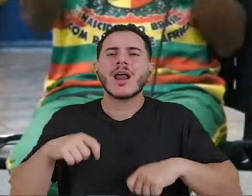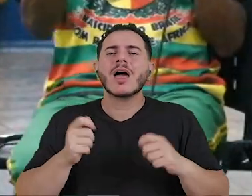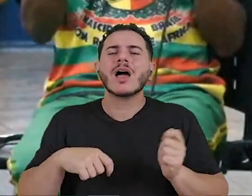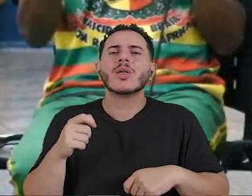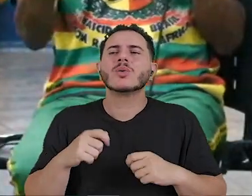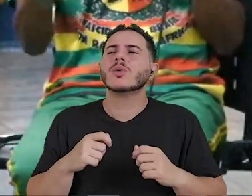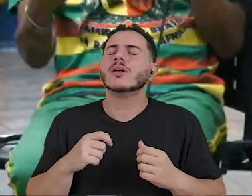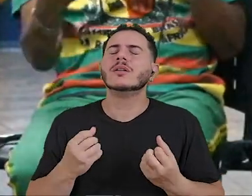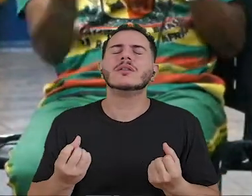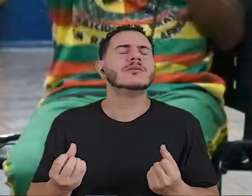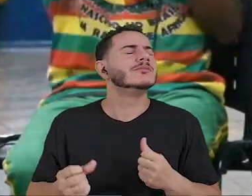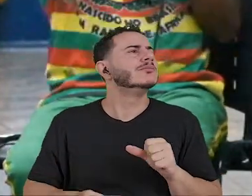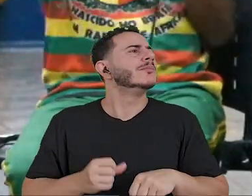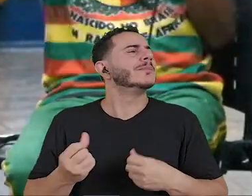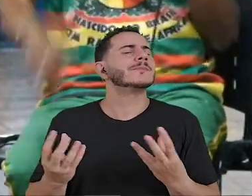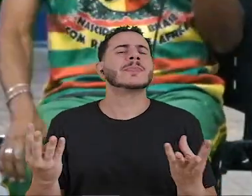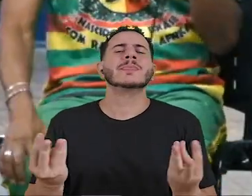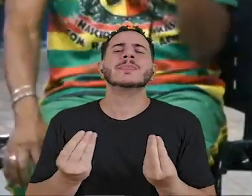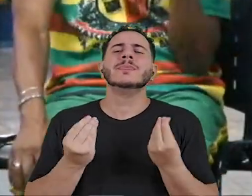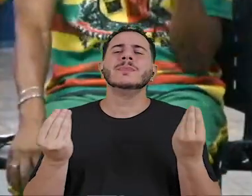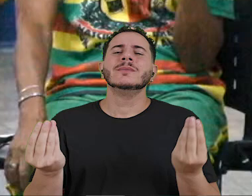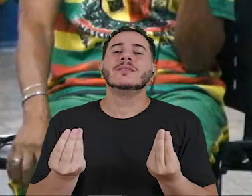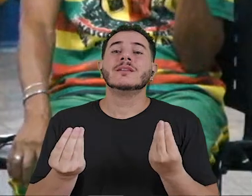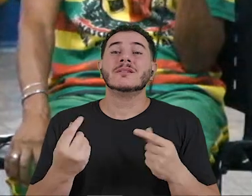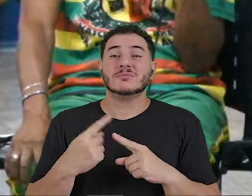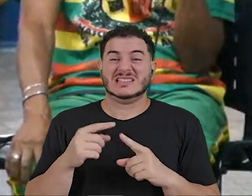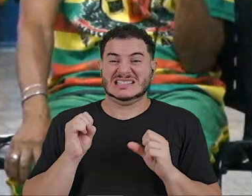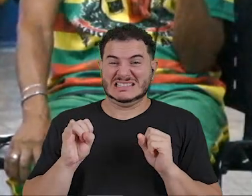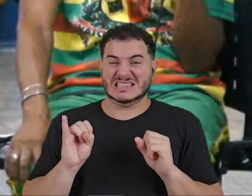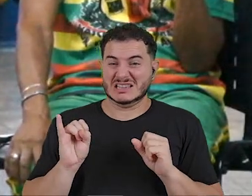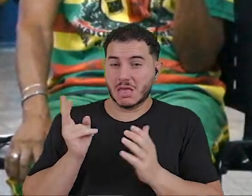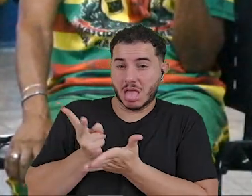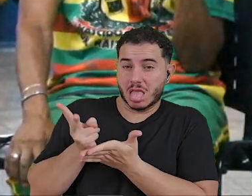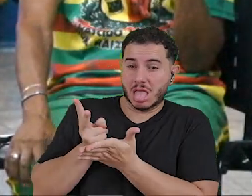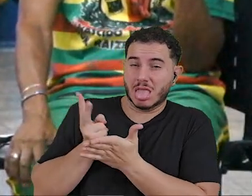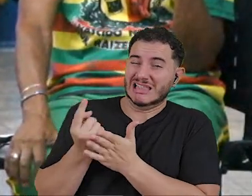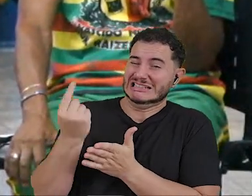maracatu ainda era do passado, ninguém ia olhar.